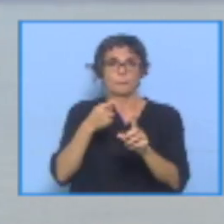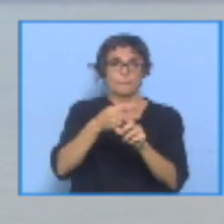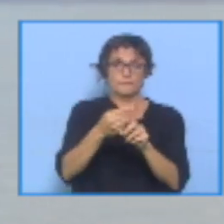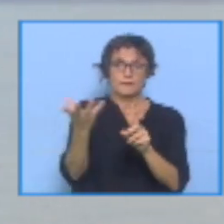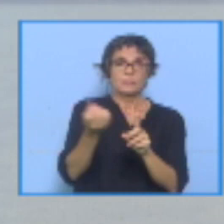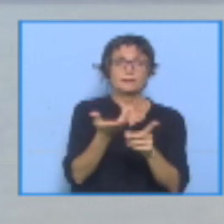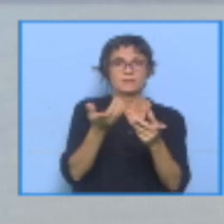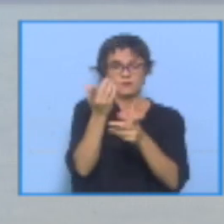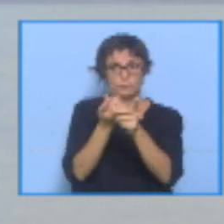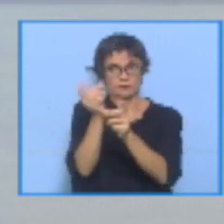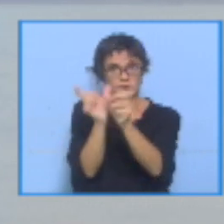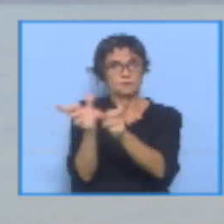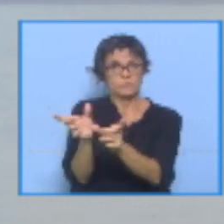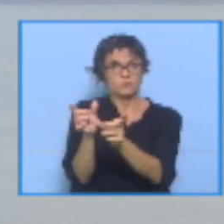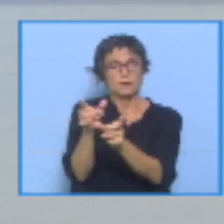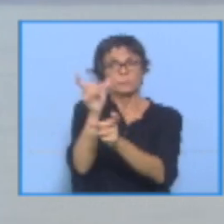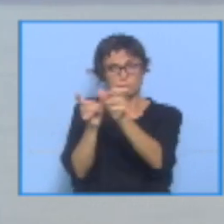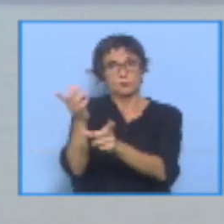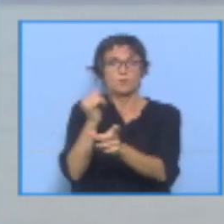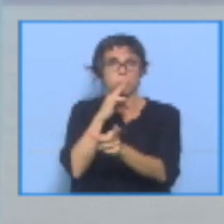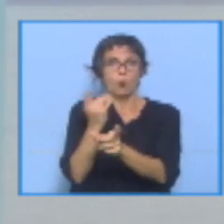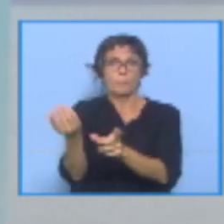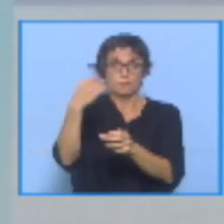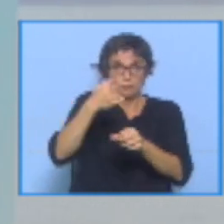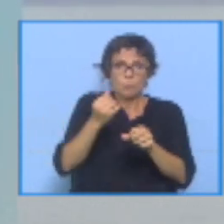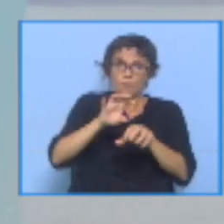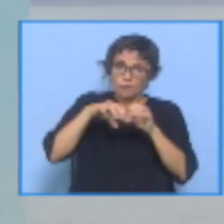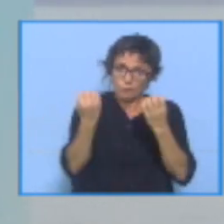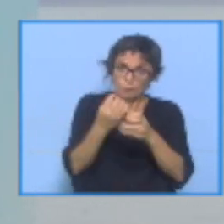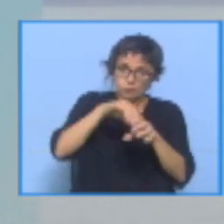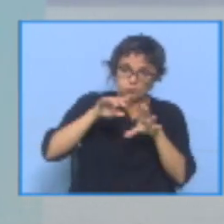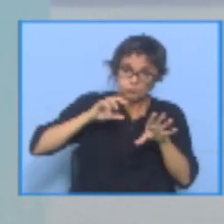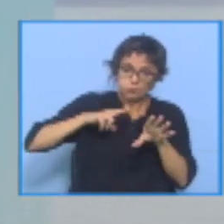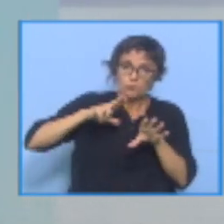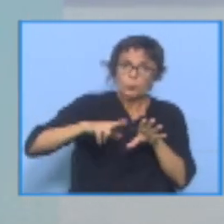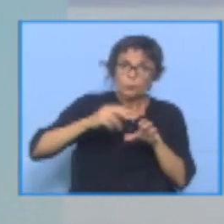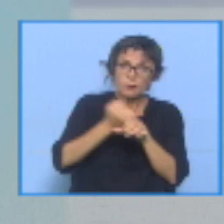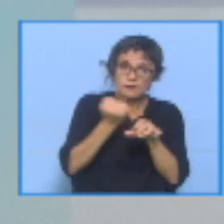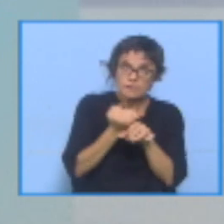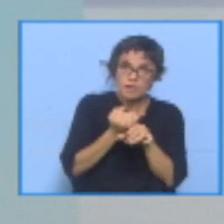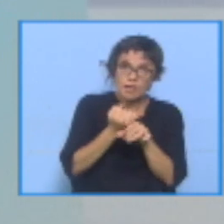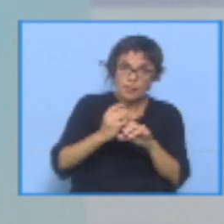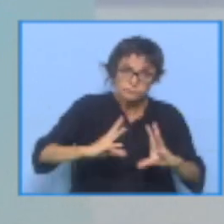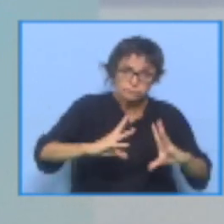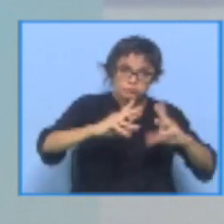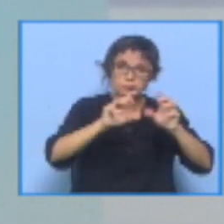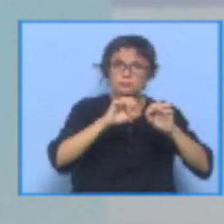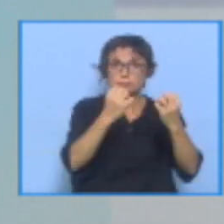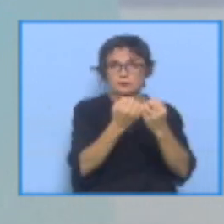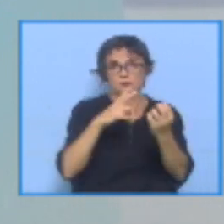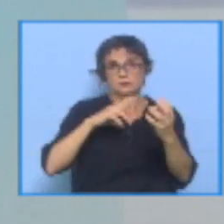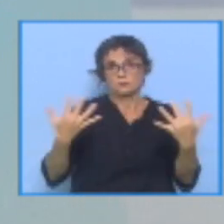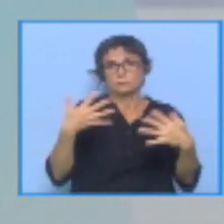que estas pessoas são um ativo humano e também económico importante para o país, é importante ter esta